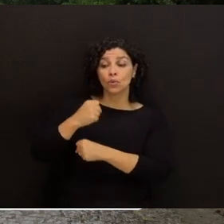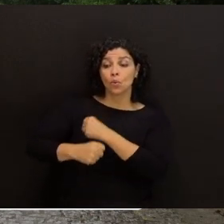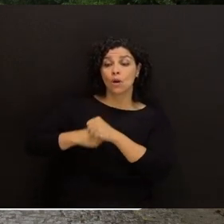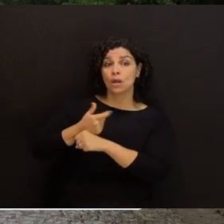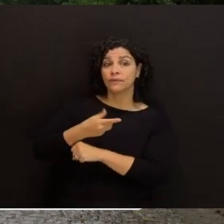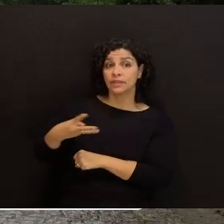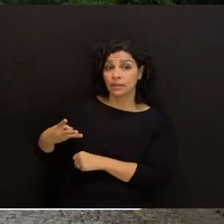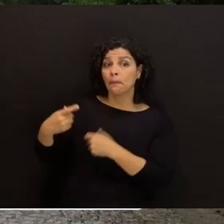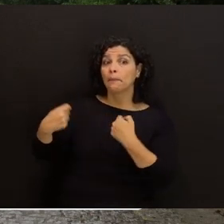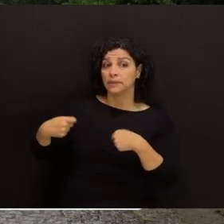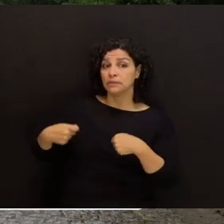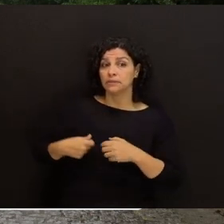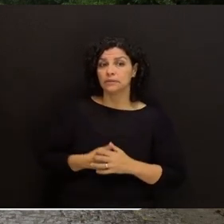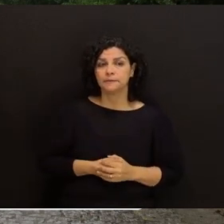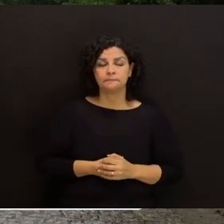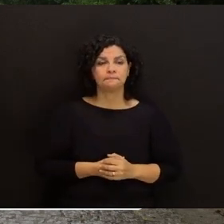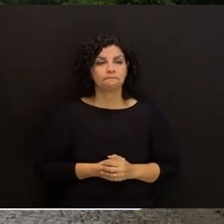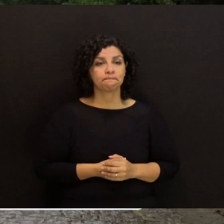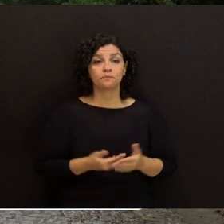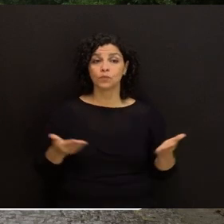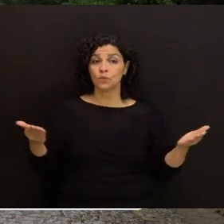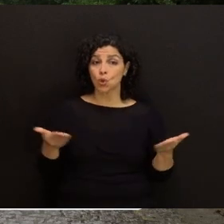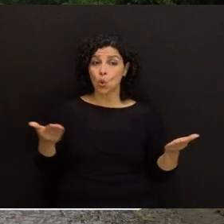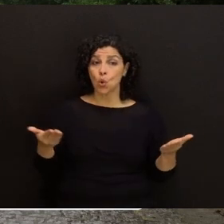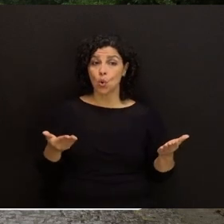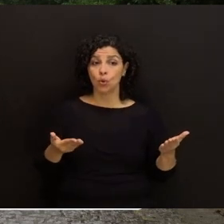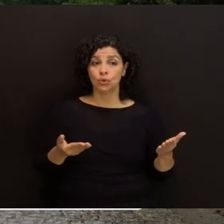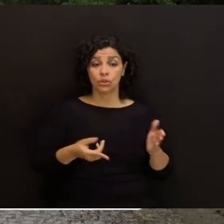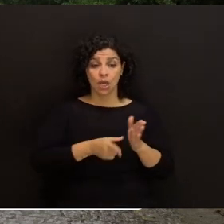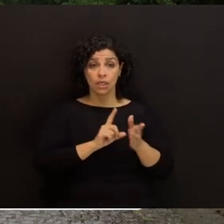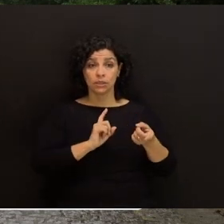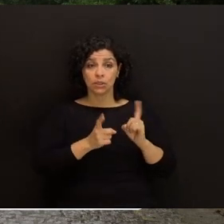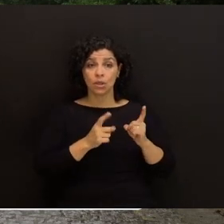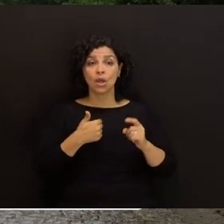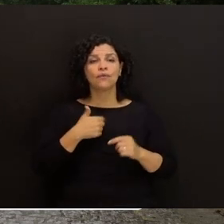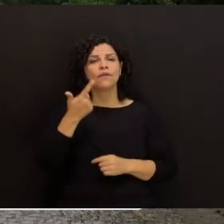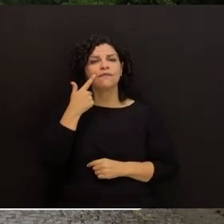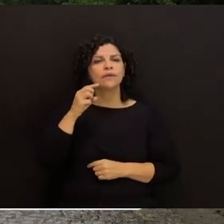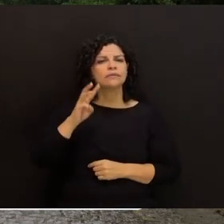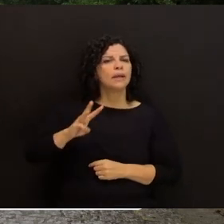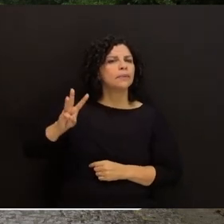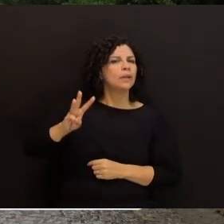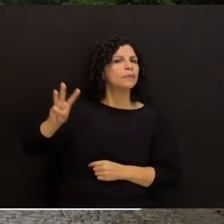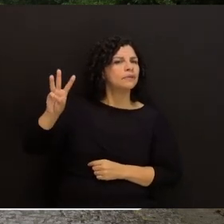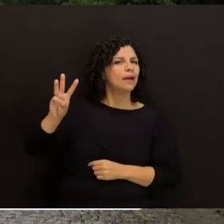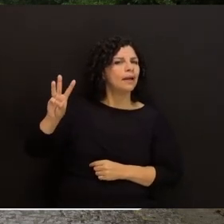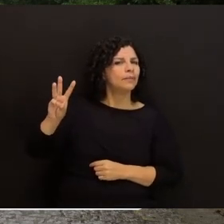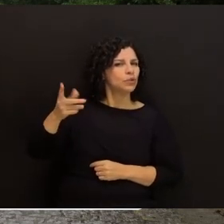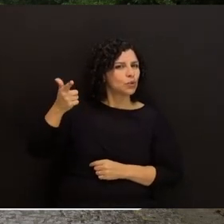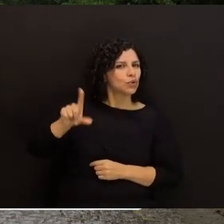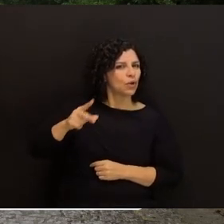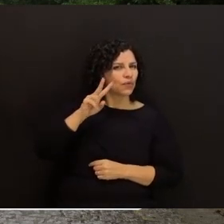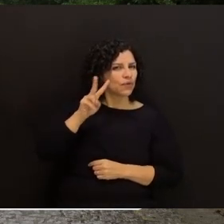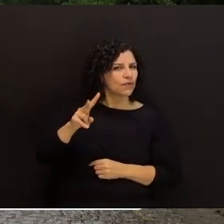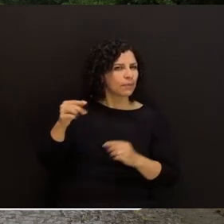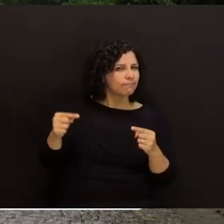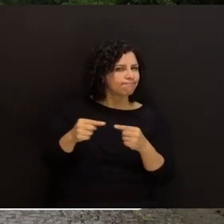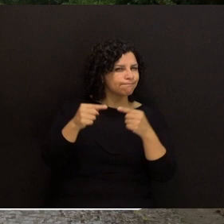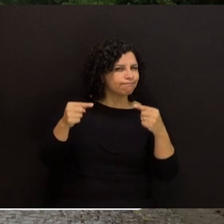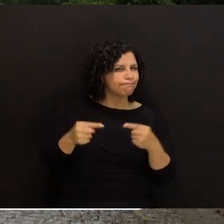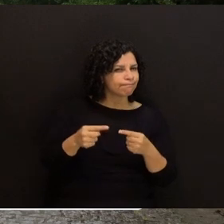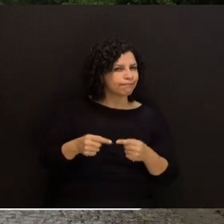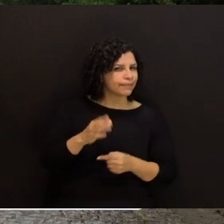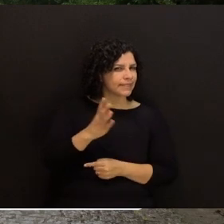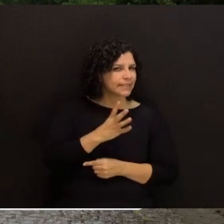ano e hoje antes da sessão nós fizemos questão de olhar mais uma vez para conferir cabelo